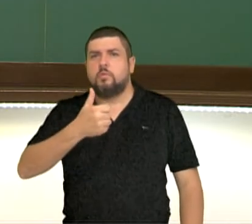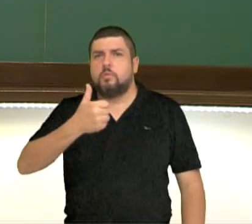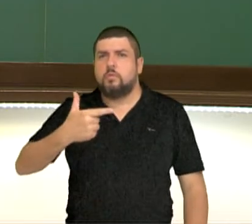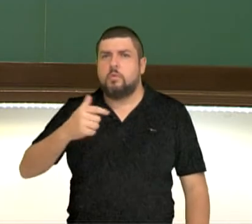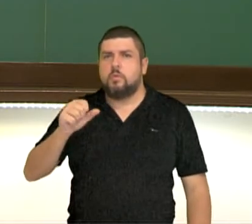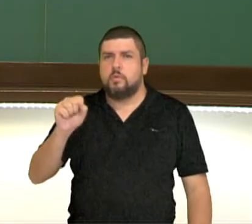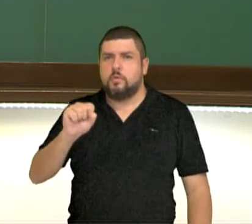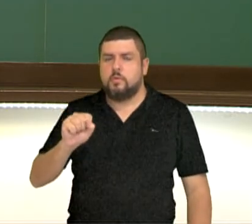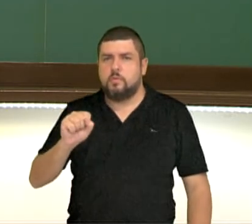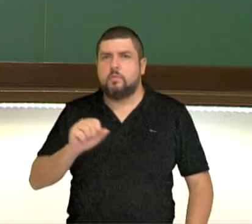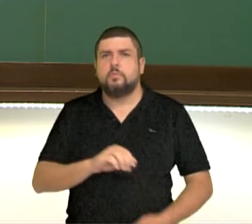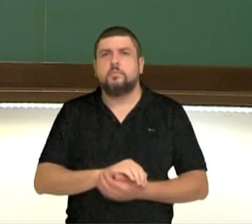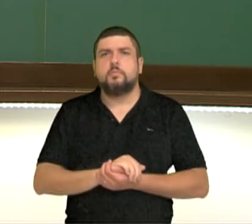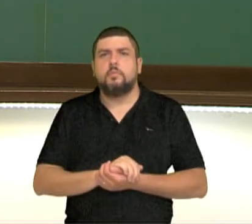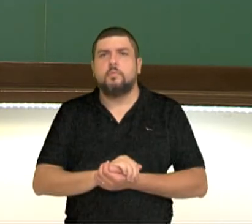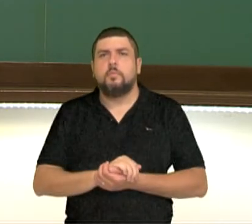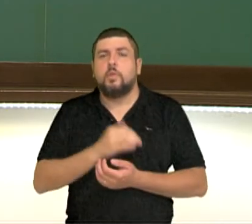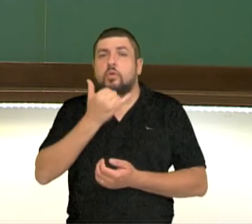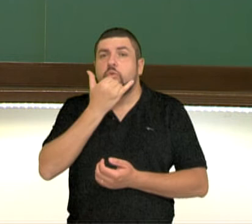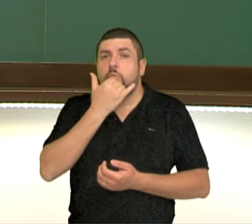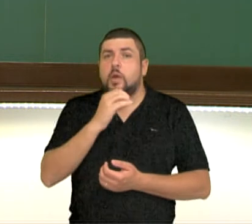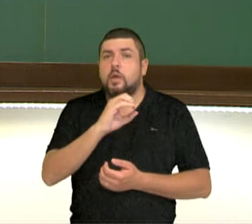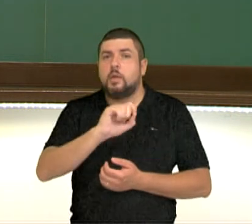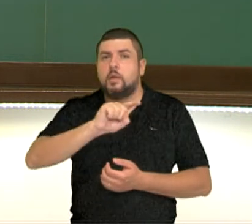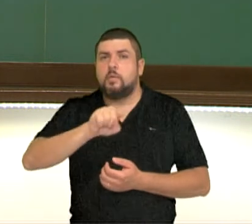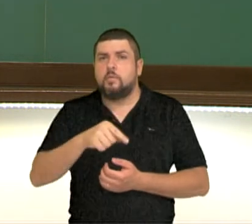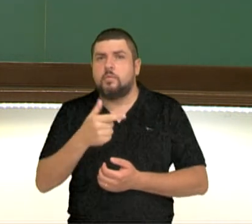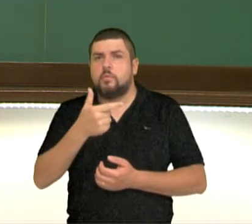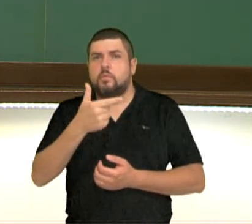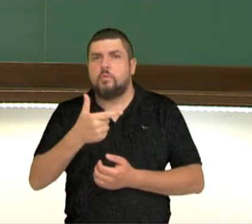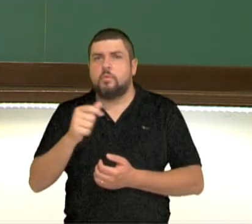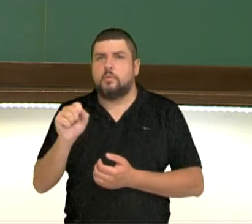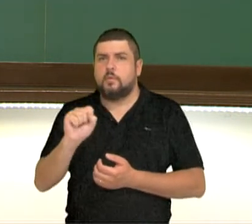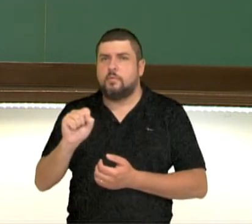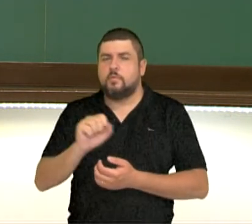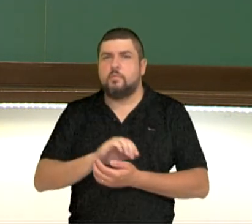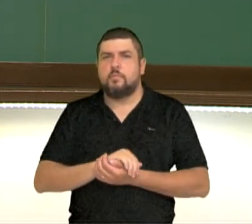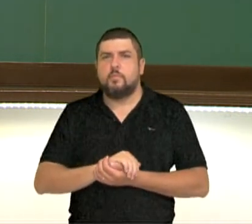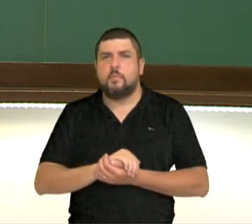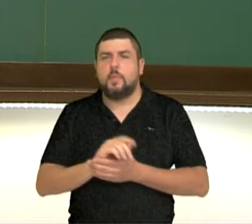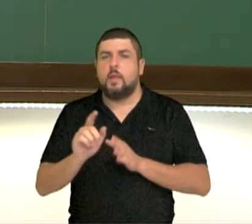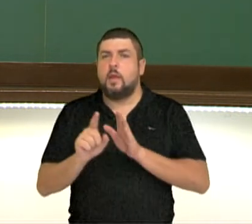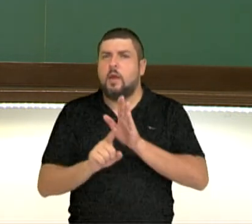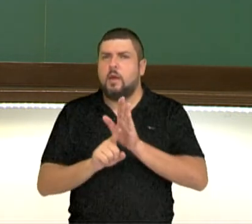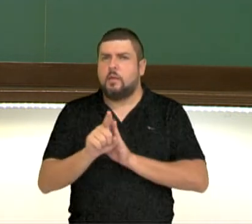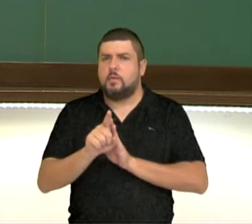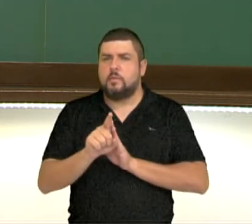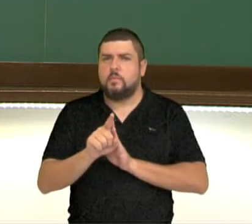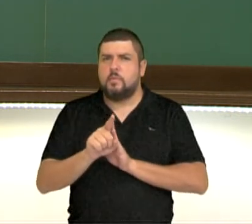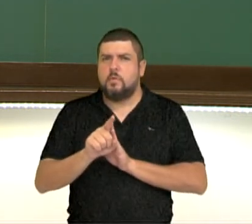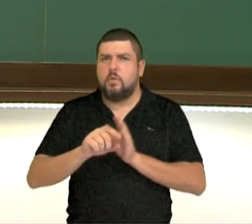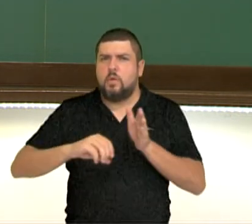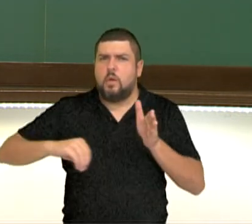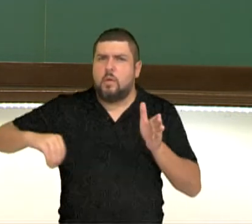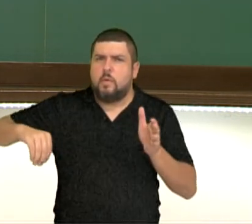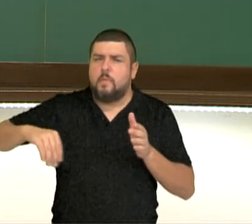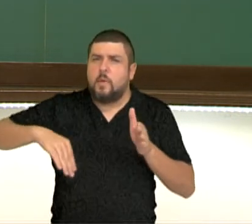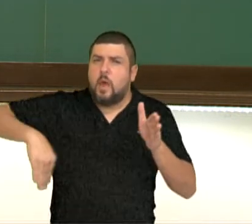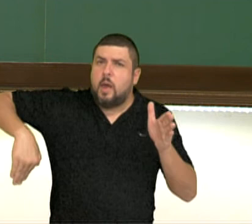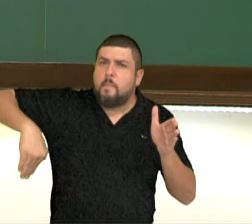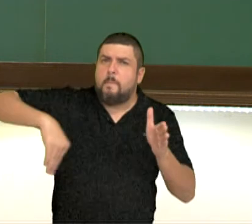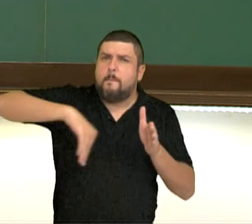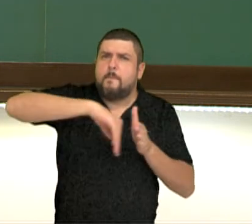segundos. 0,02 segundos, melhor dizendo. E a pergunta é, o impulso dessa força sobre a